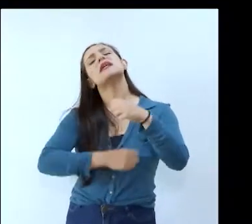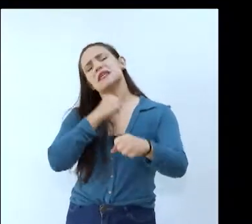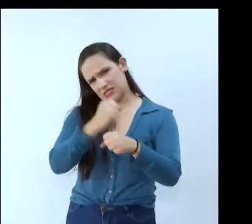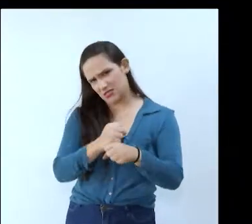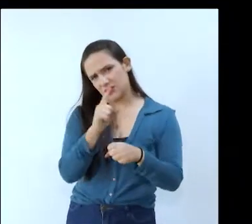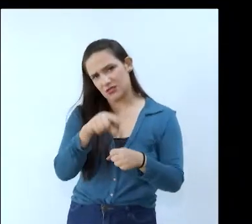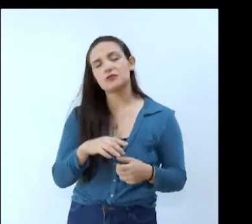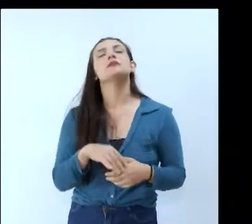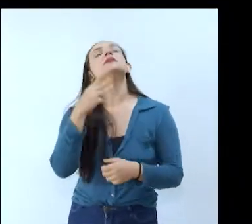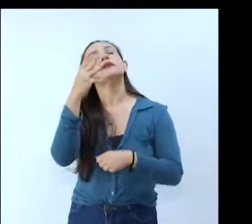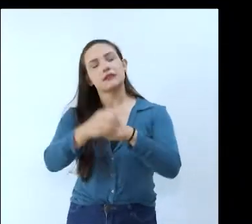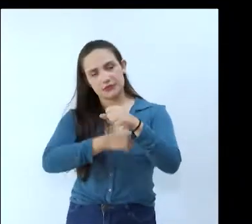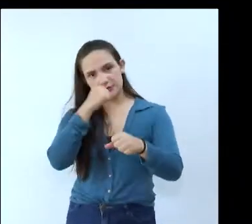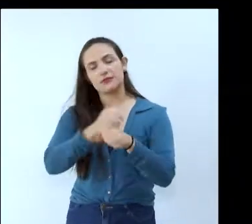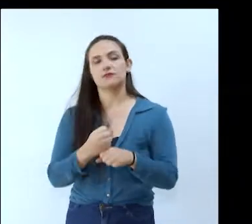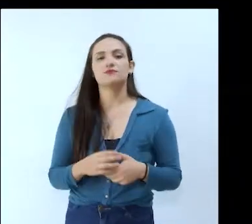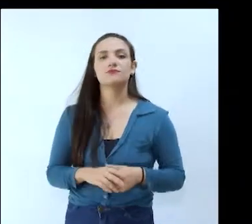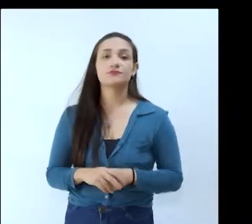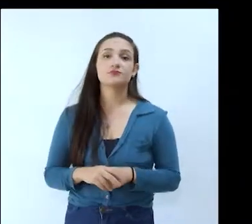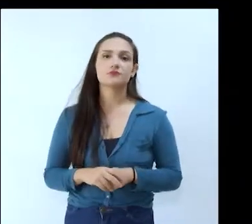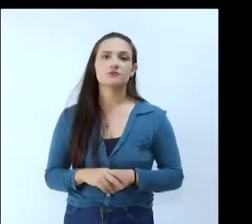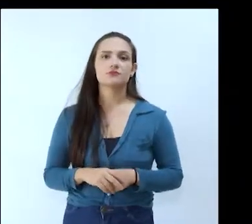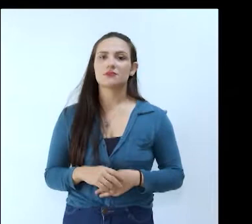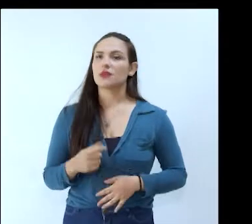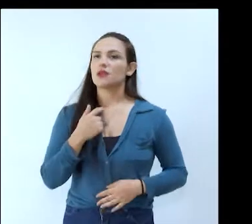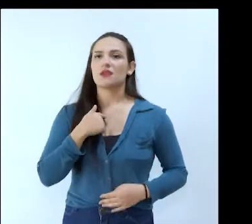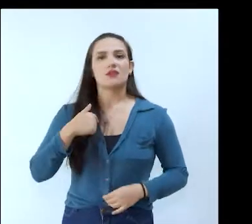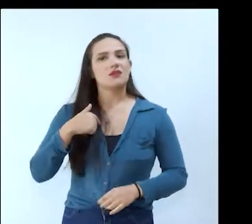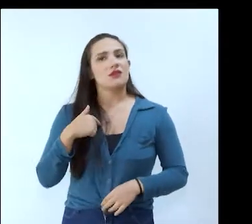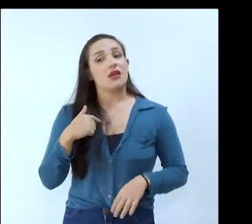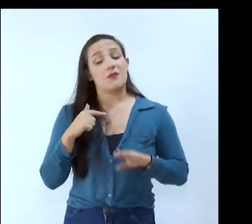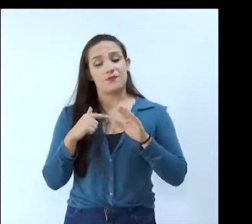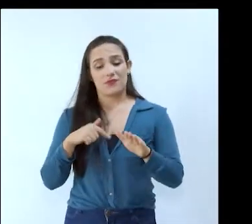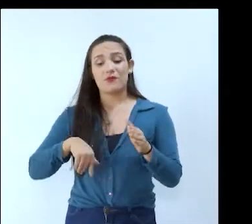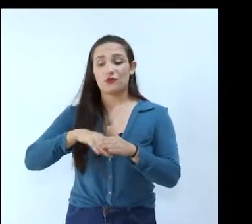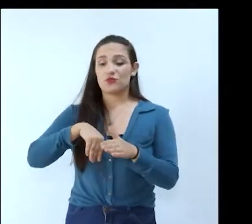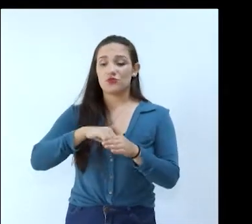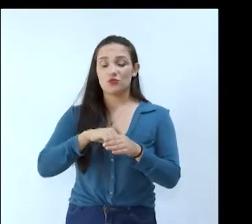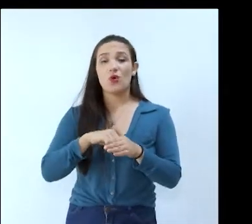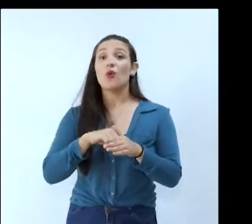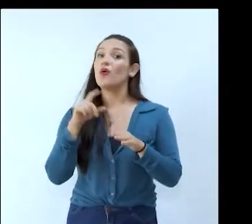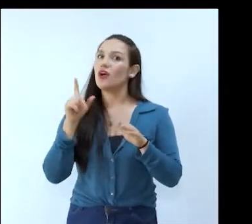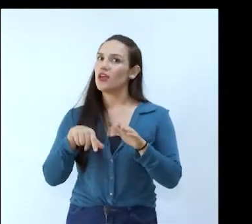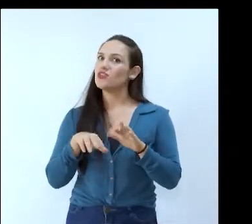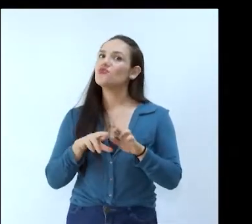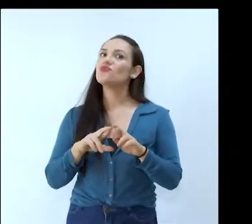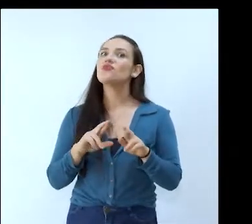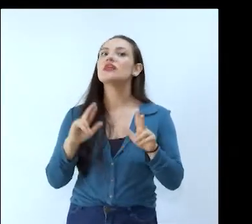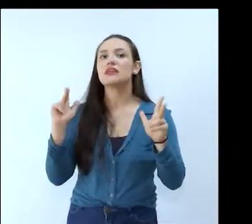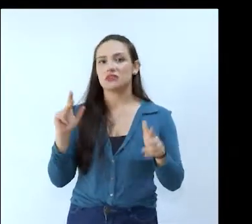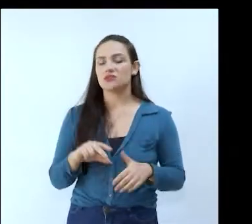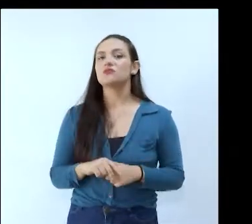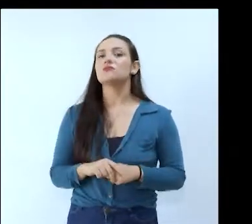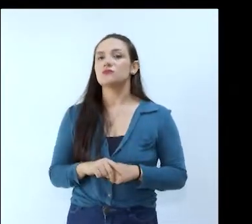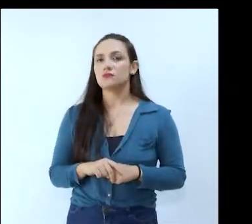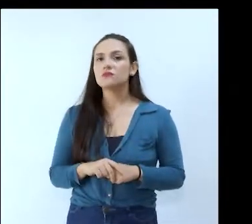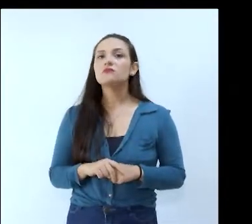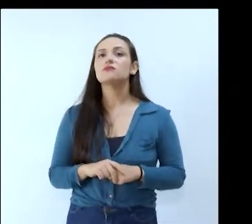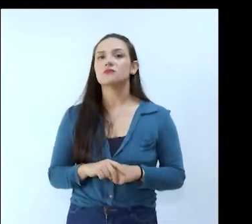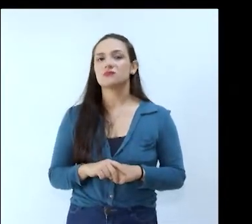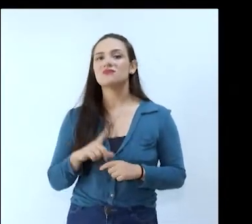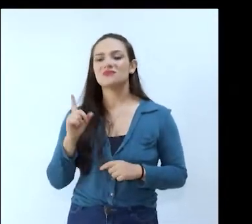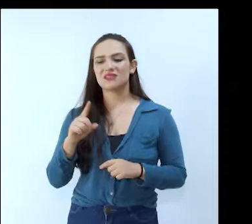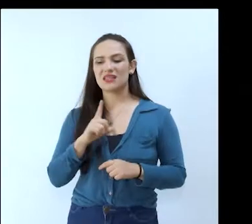um ambiente de muita vaidade entre os atletas. É ainda, né? Você pode ver que o futebol é muito vaidoso entre eles ali. Então, há muitas brigas,